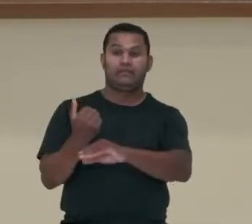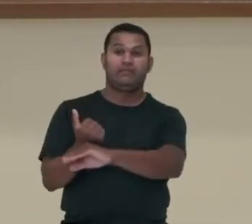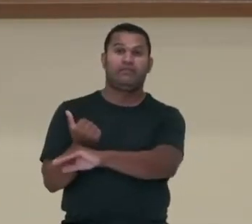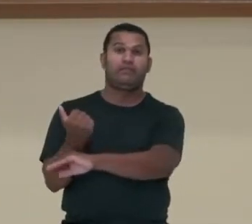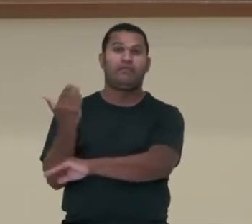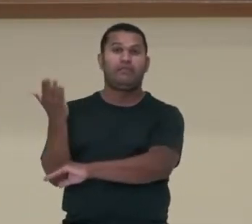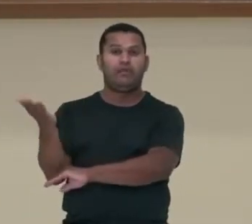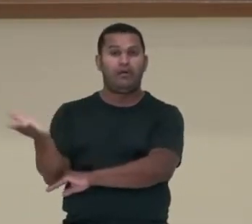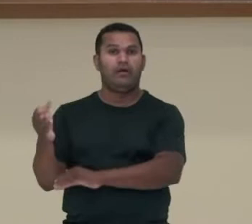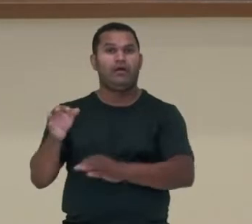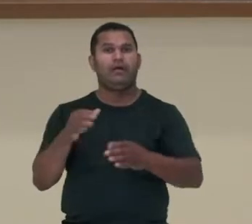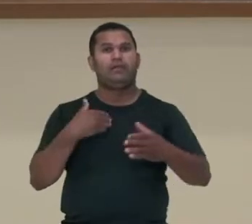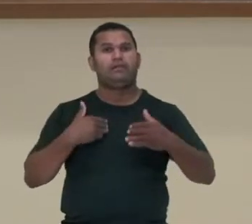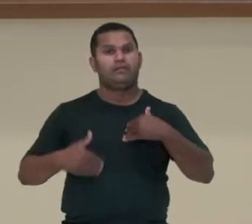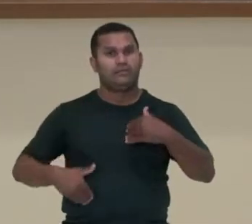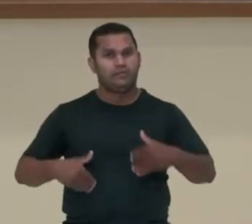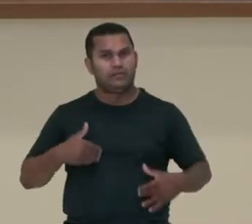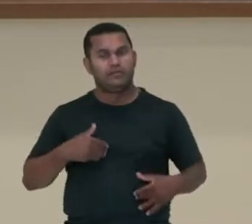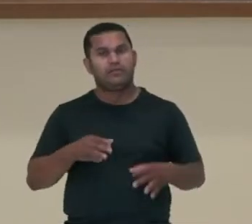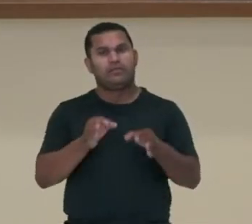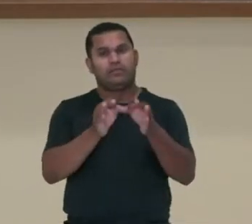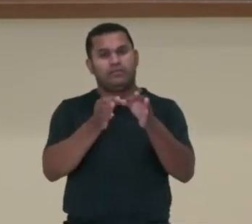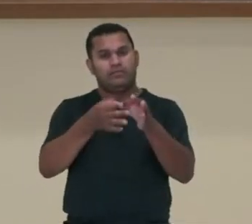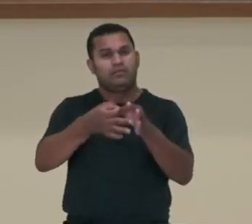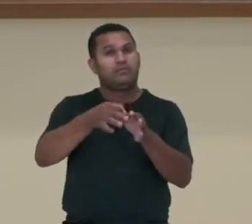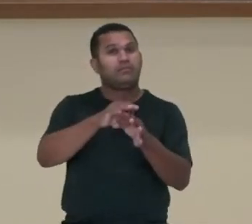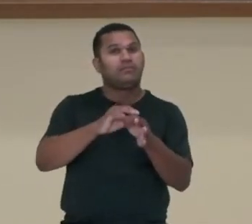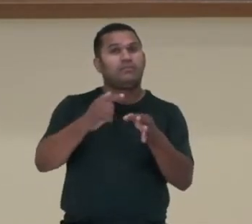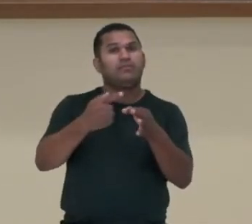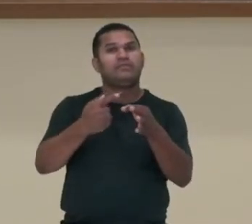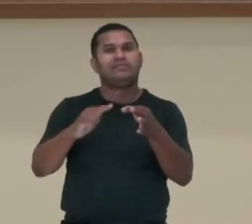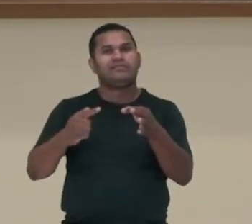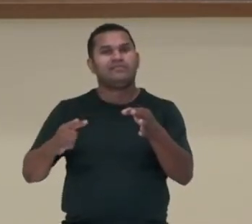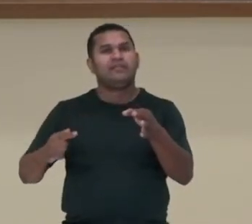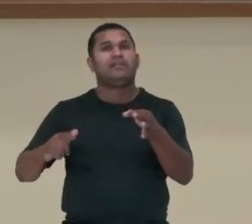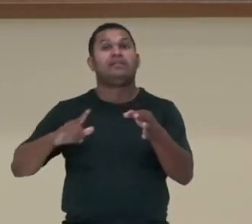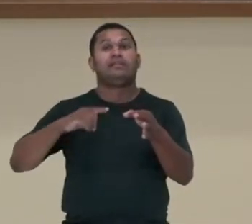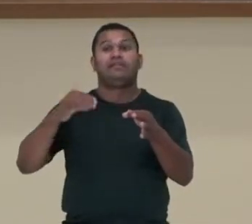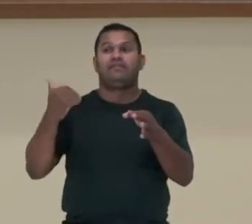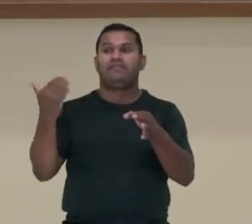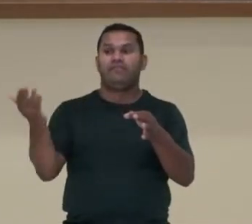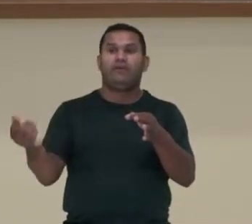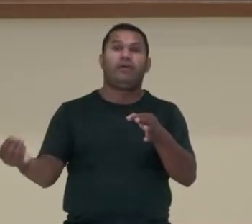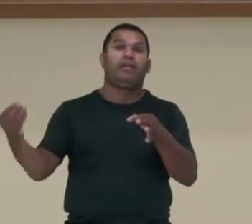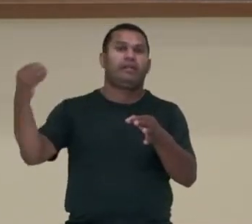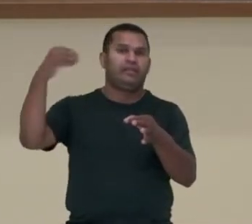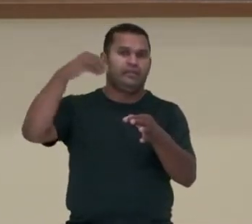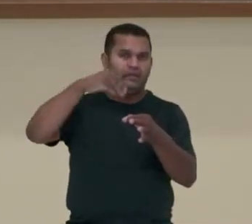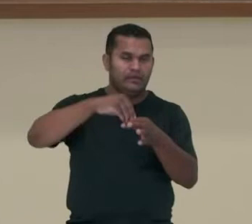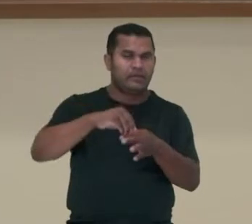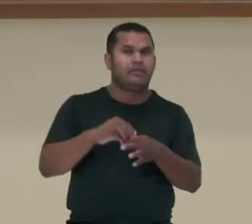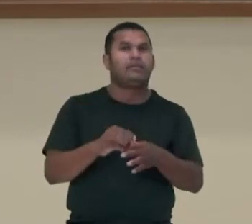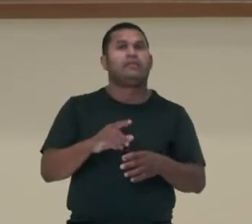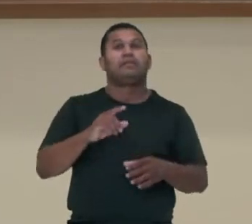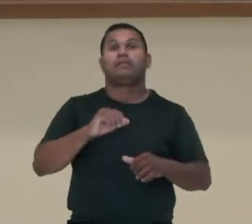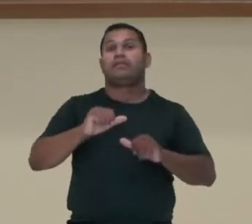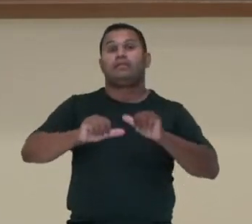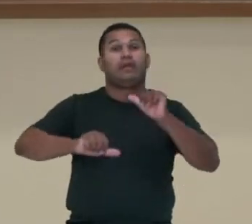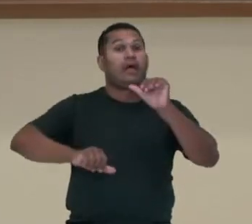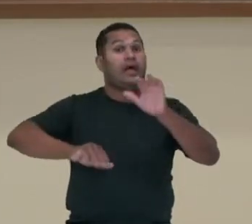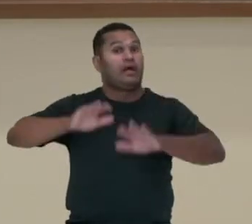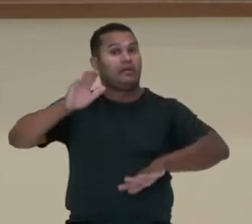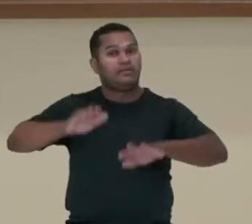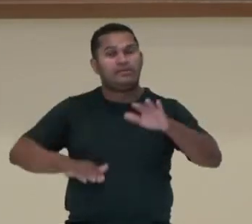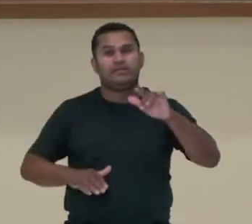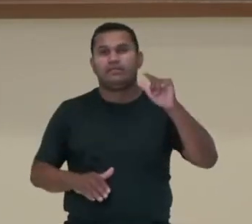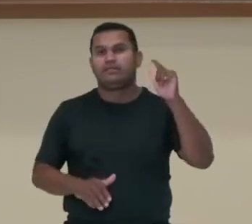síntese proteica, mesmo não gerando alterações na cadeia de DNA, mesmo não gerando